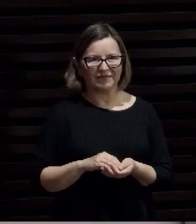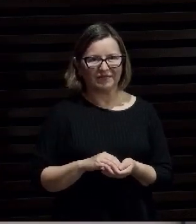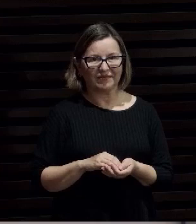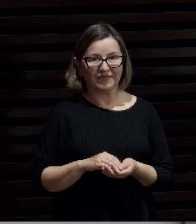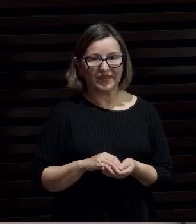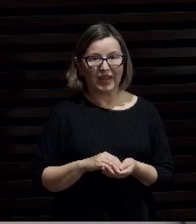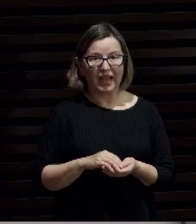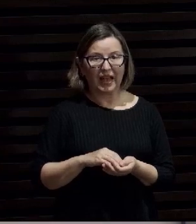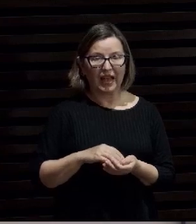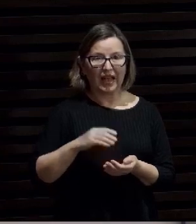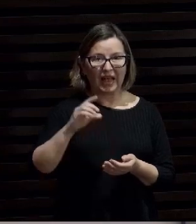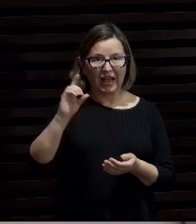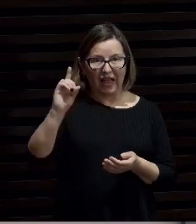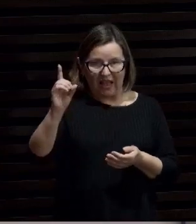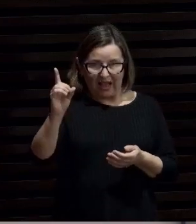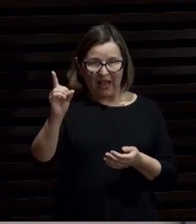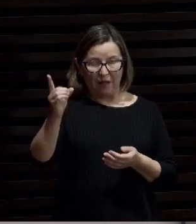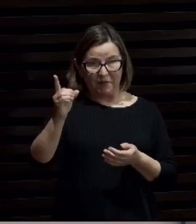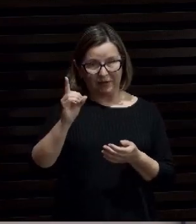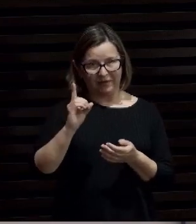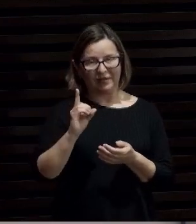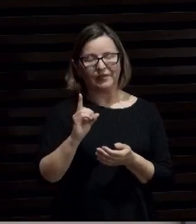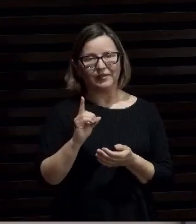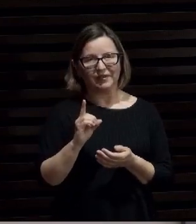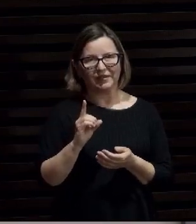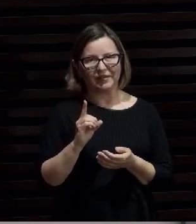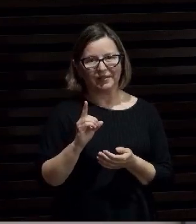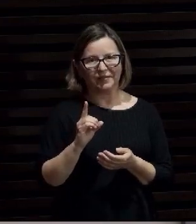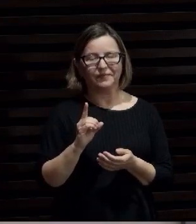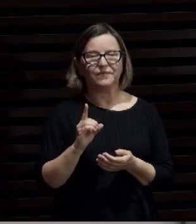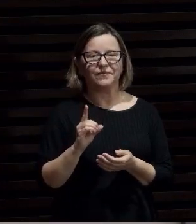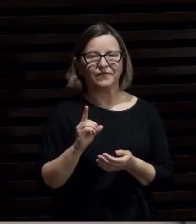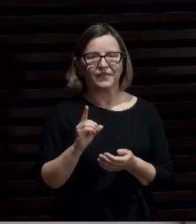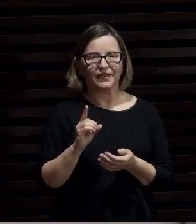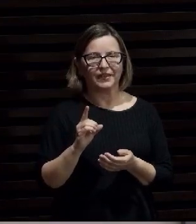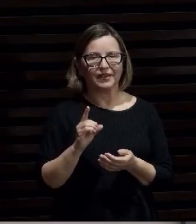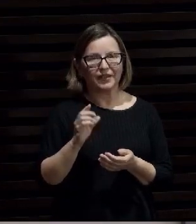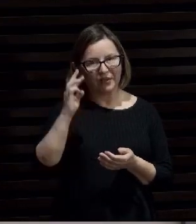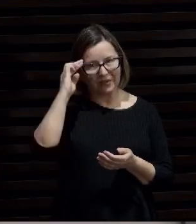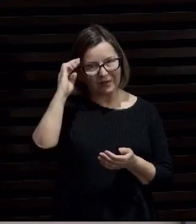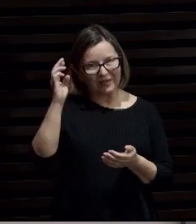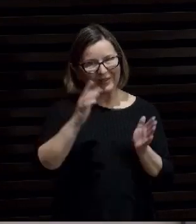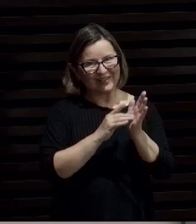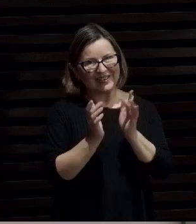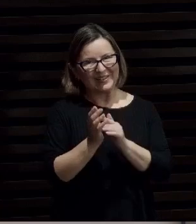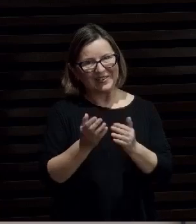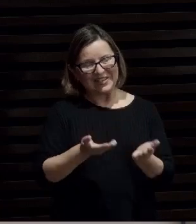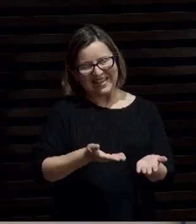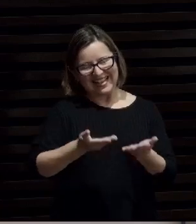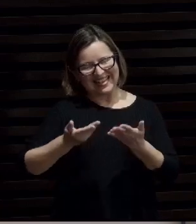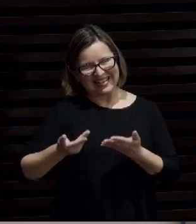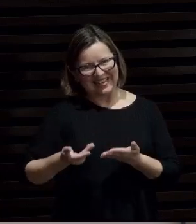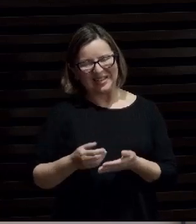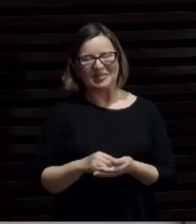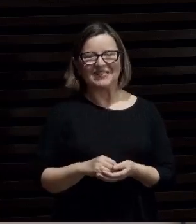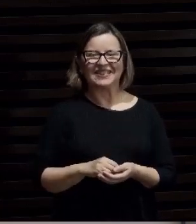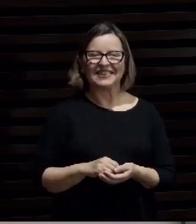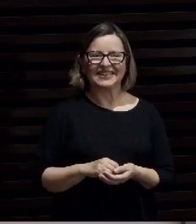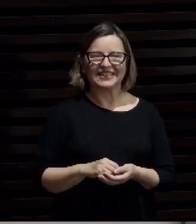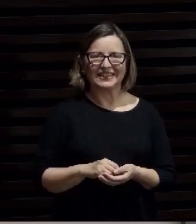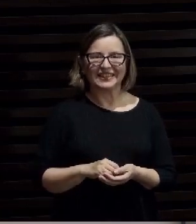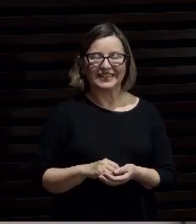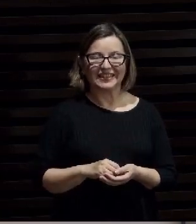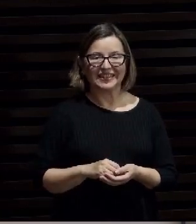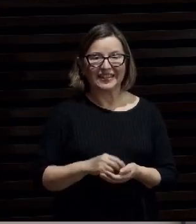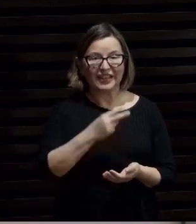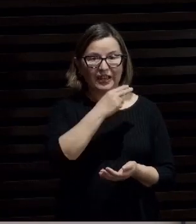aproxima, ainda que com uma fé débil, ao Senhor Jesus, ele vai acolher. Esse foi ter de noite,